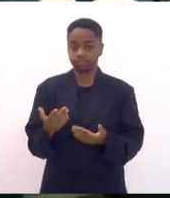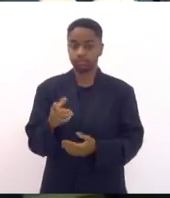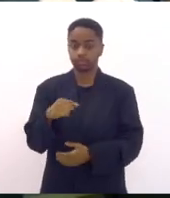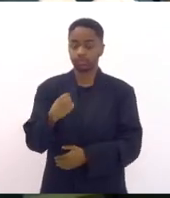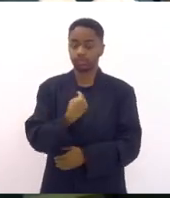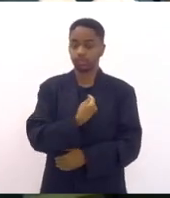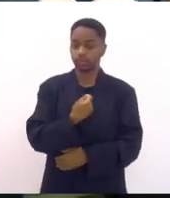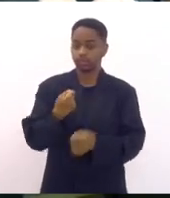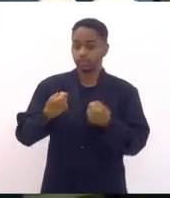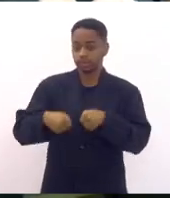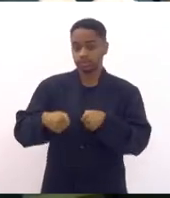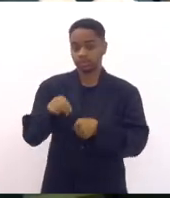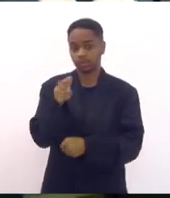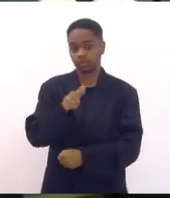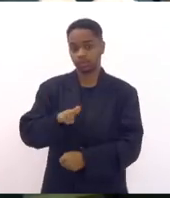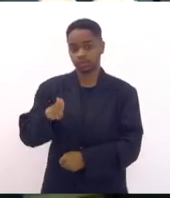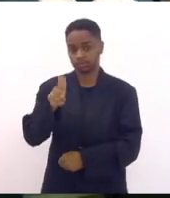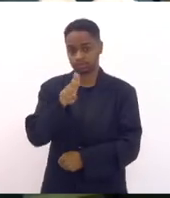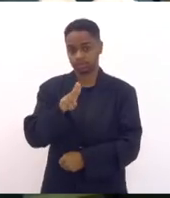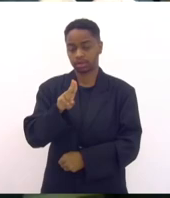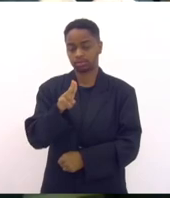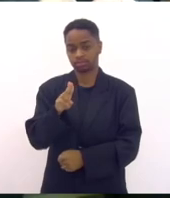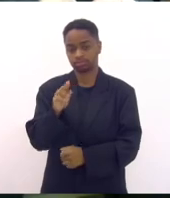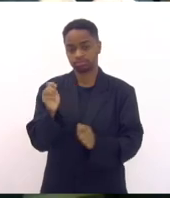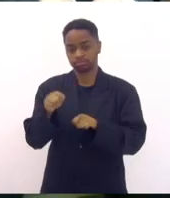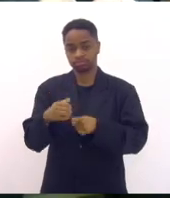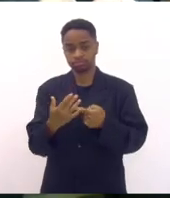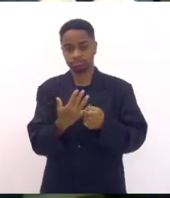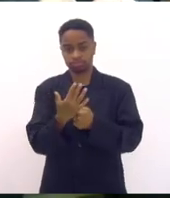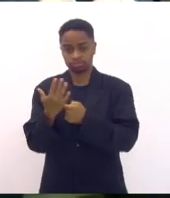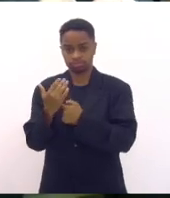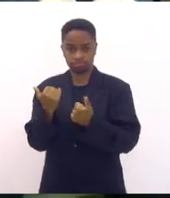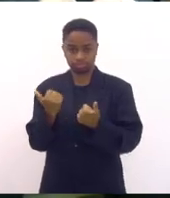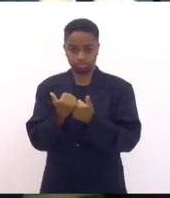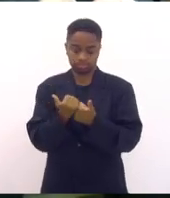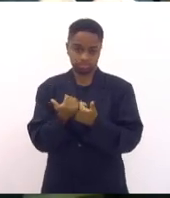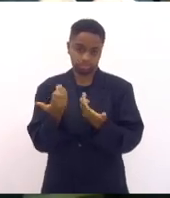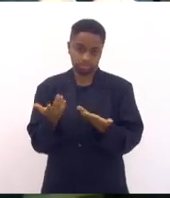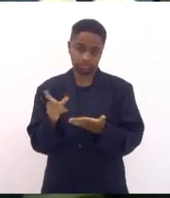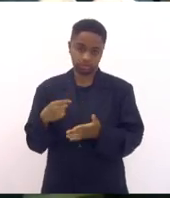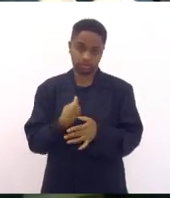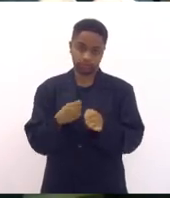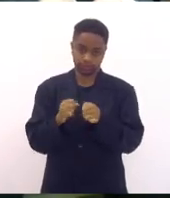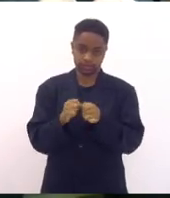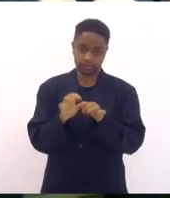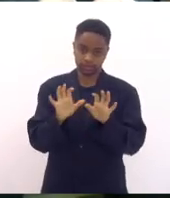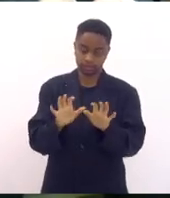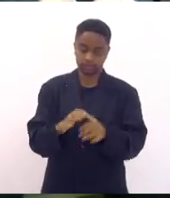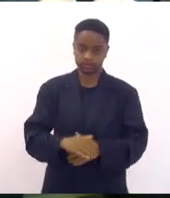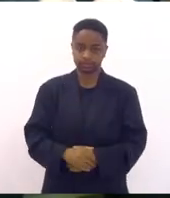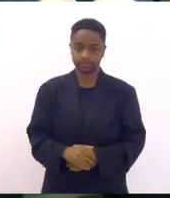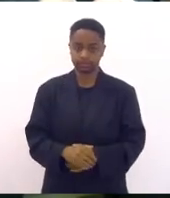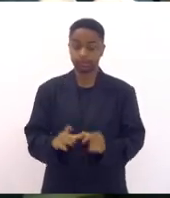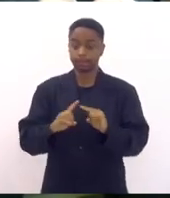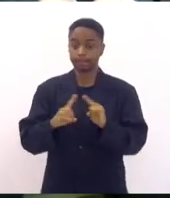usar isso a nosso favor que é o que nós vamos fazer qual é o problema que nós